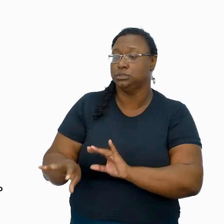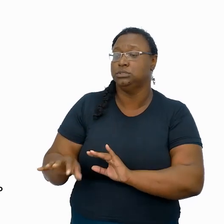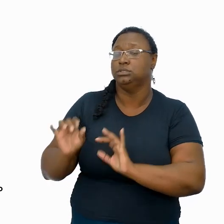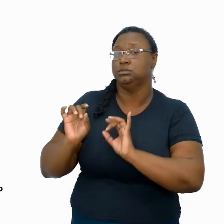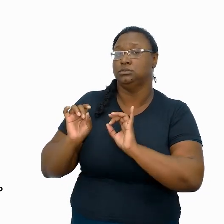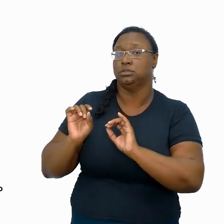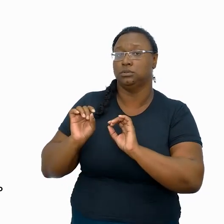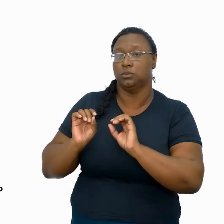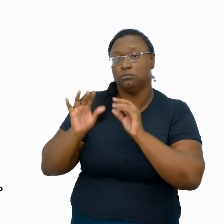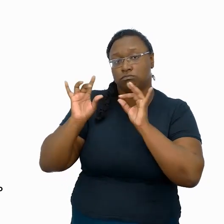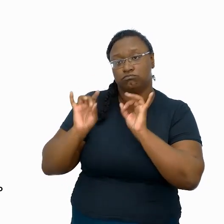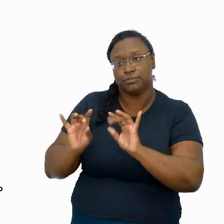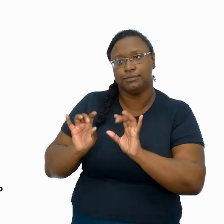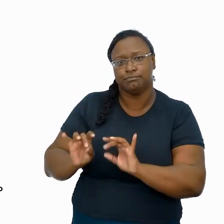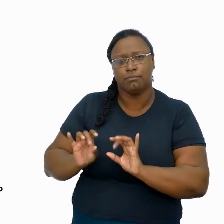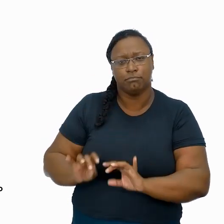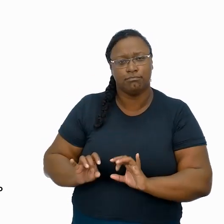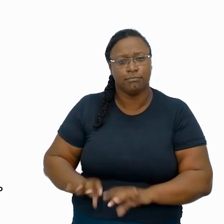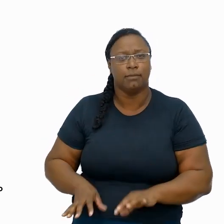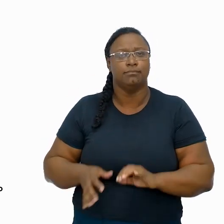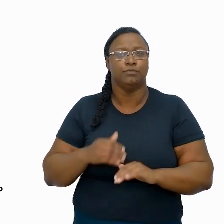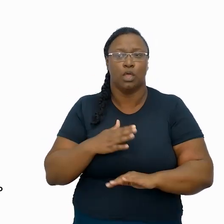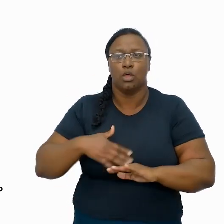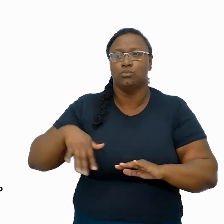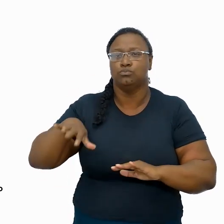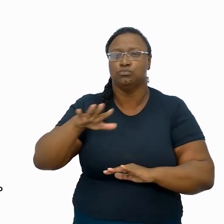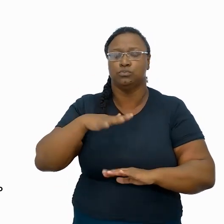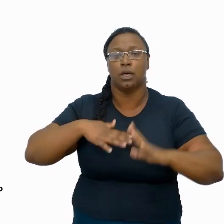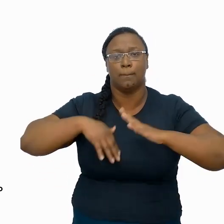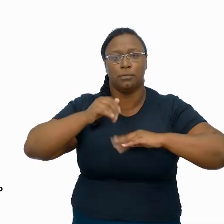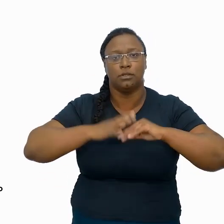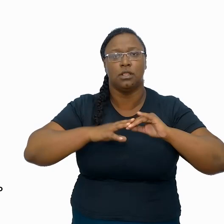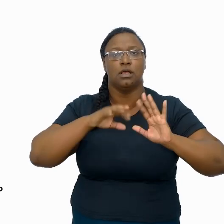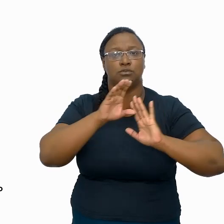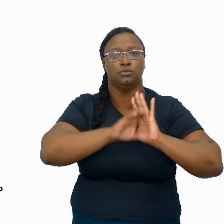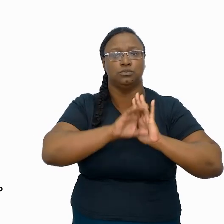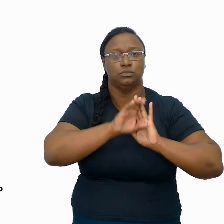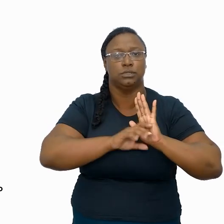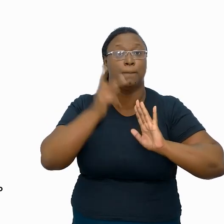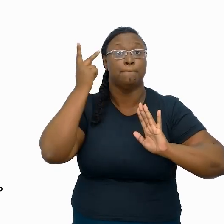específico a partir de todas as habilidades que a gente tem no currículo paulista.